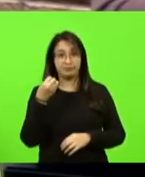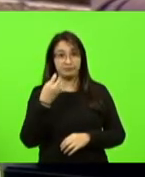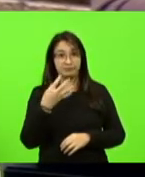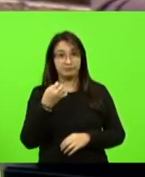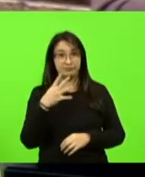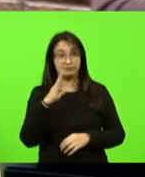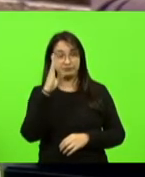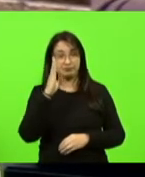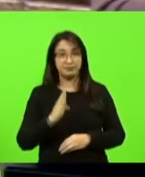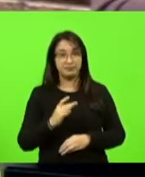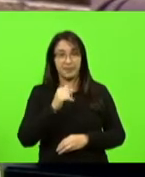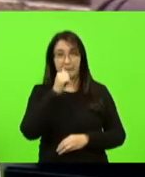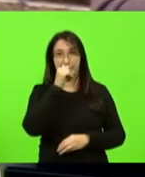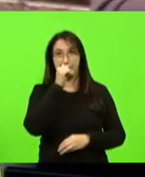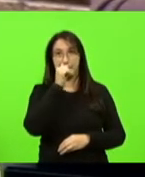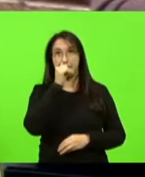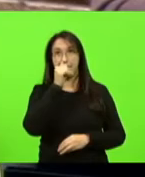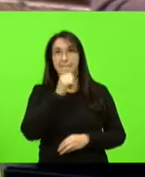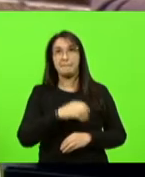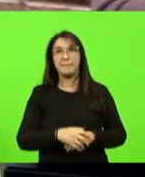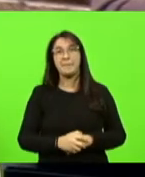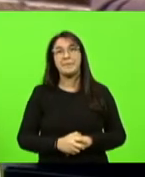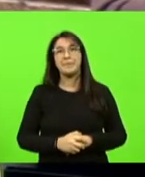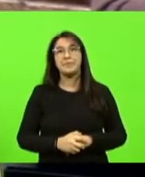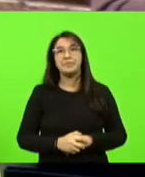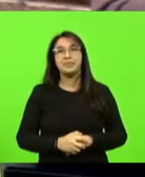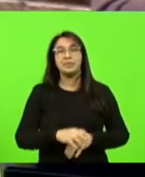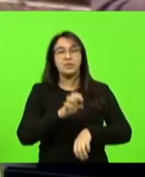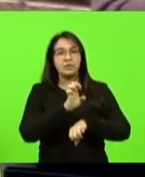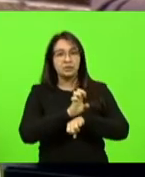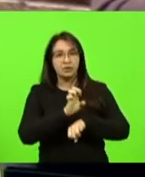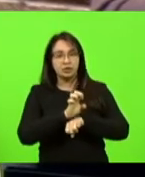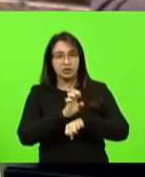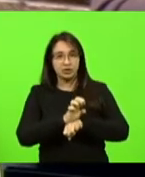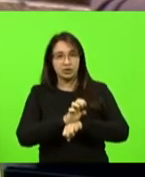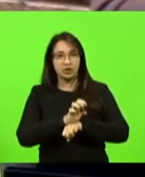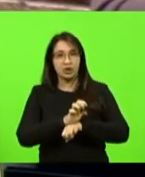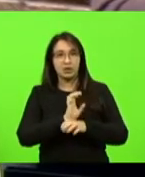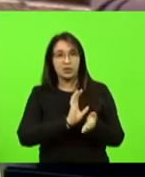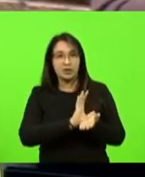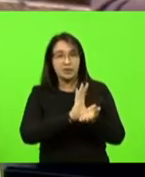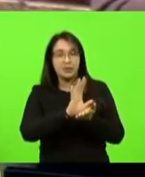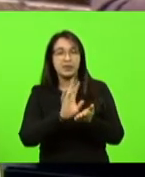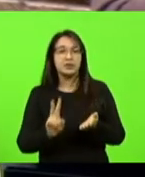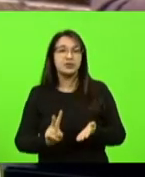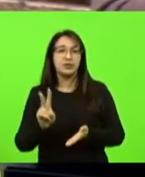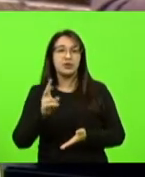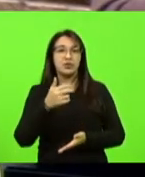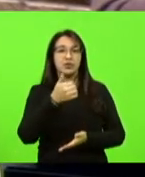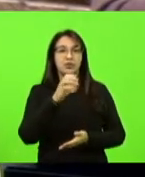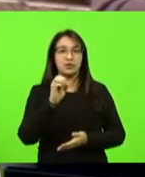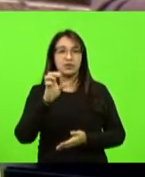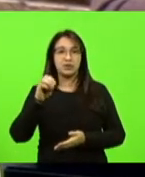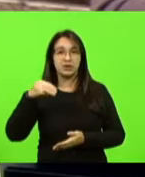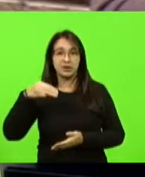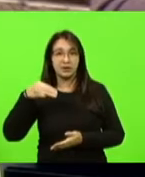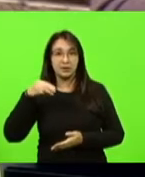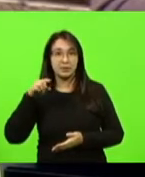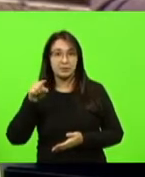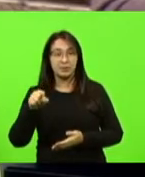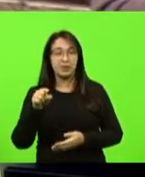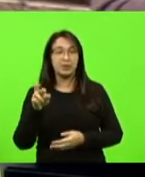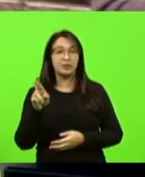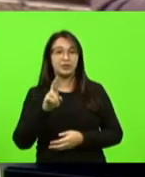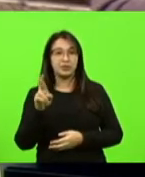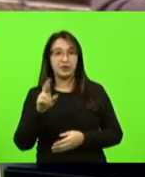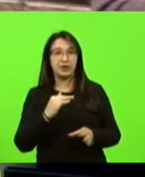E nós não estamos dizendo aqui que quando o Estado repassar um valor de 100 mil reais na conta do município para ir lá